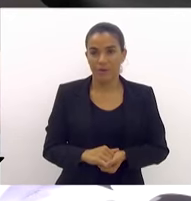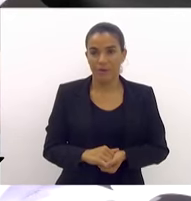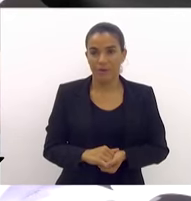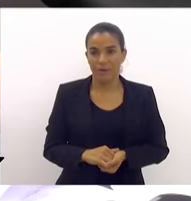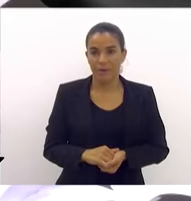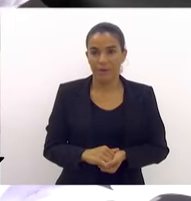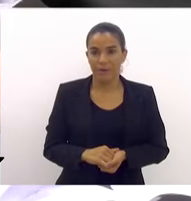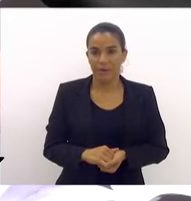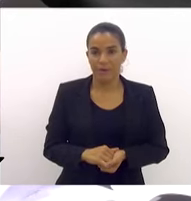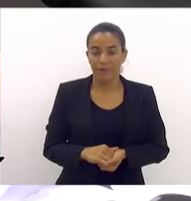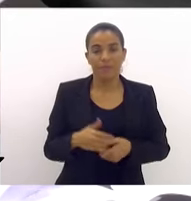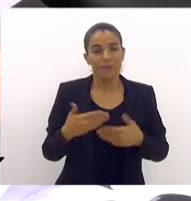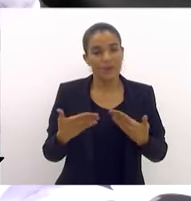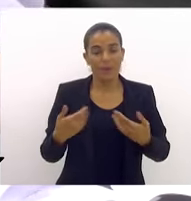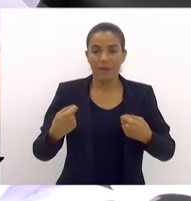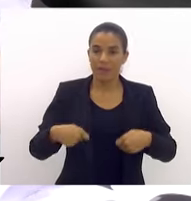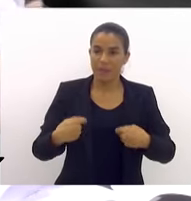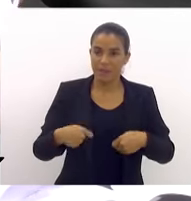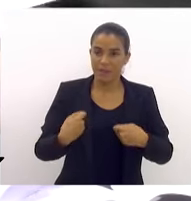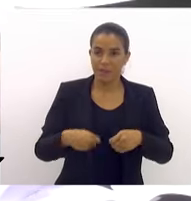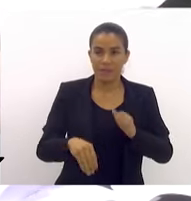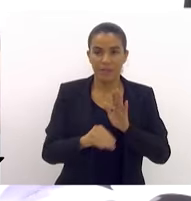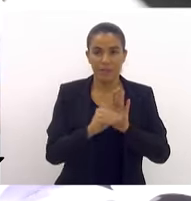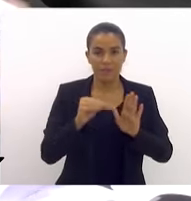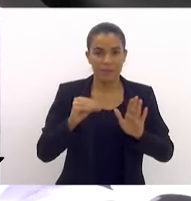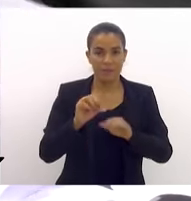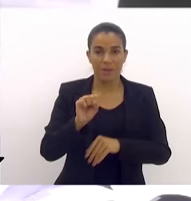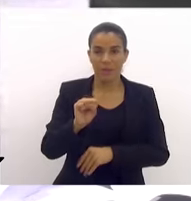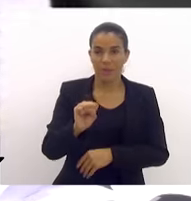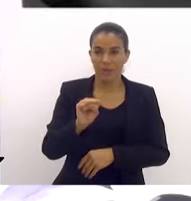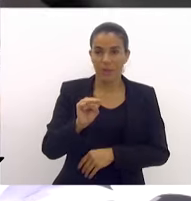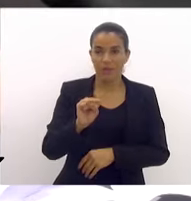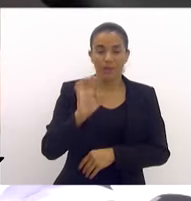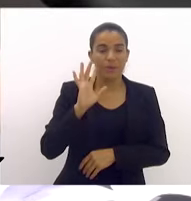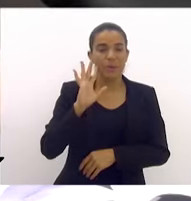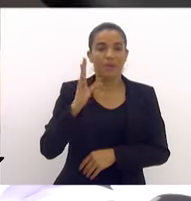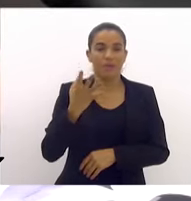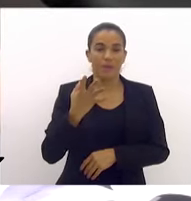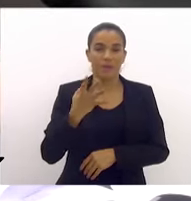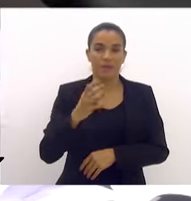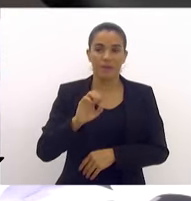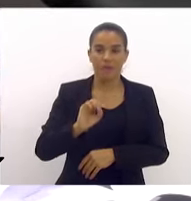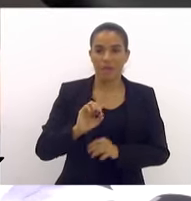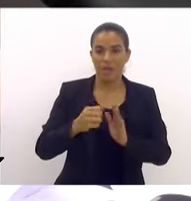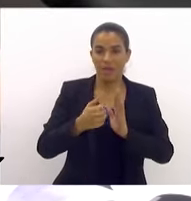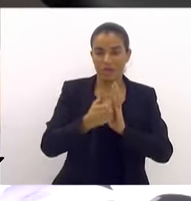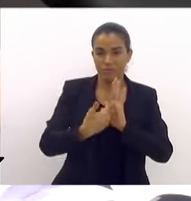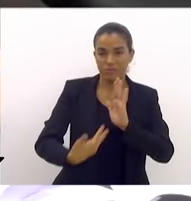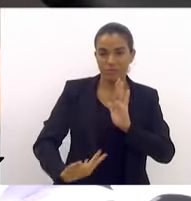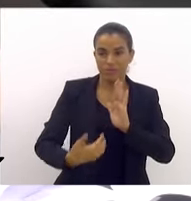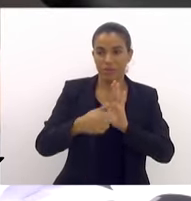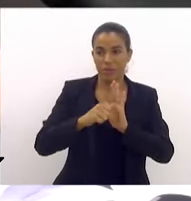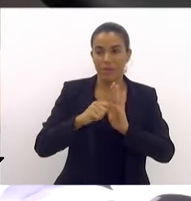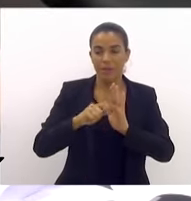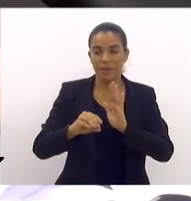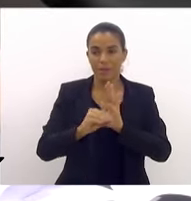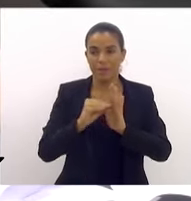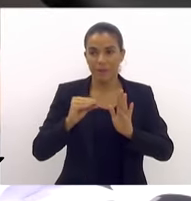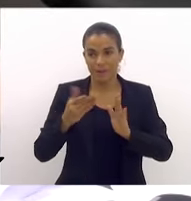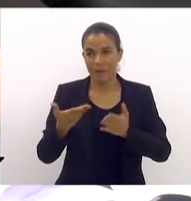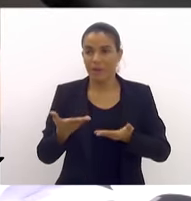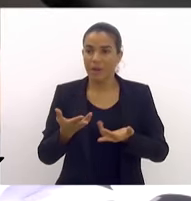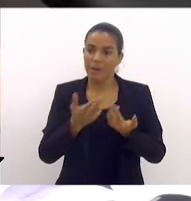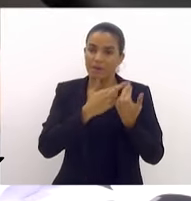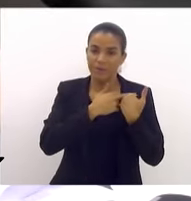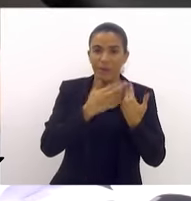Então, é necessário pegar a emenda 8, definir a subemenda e dizer que está incluso. Né? Perfeito. E aí quem tem que fazer isso